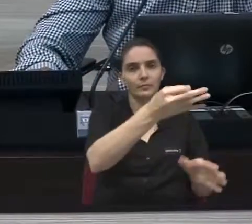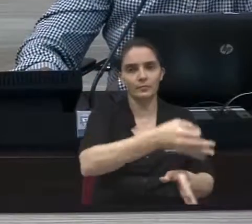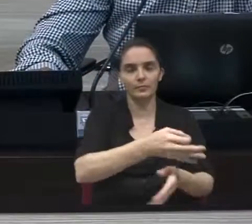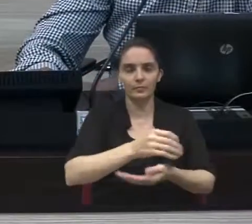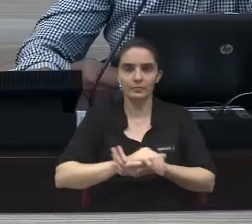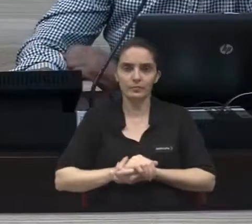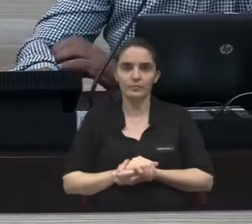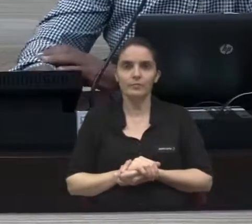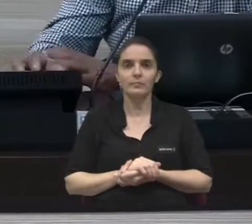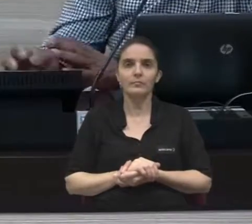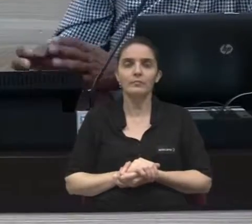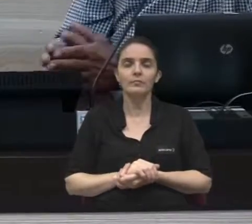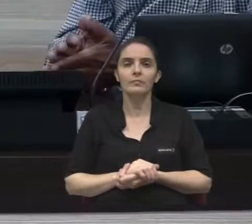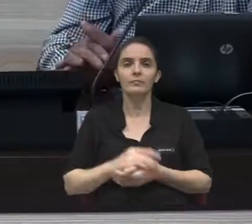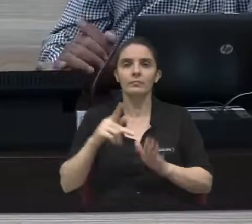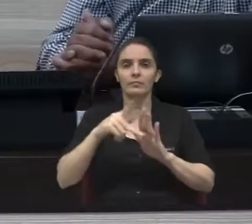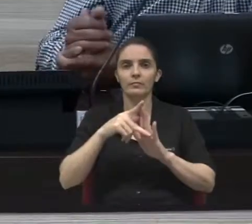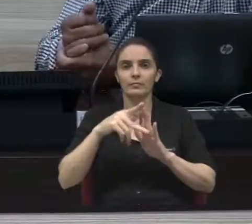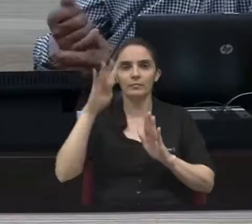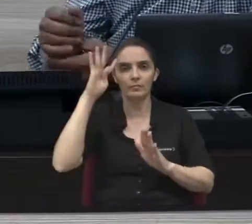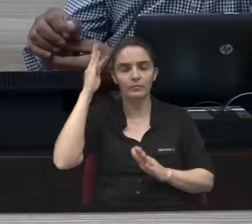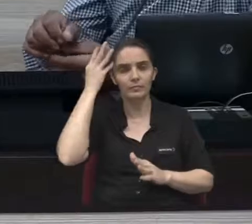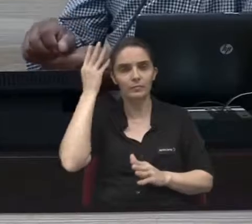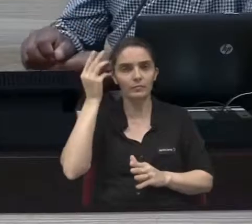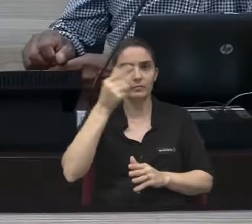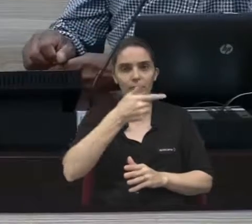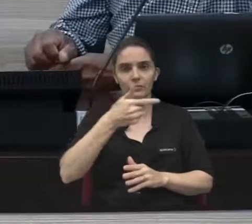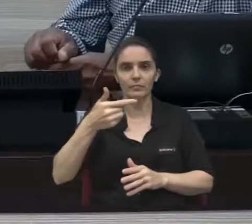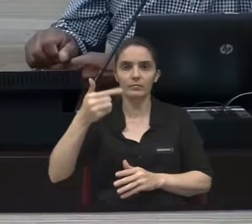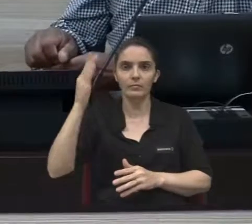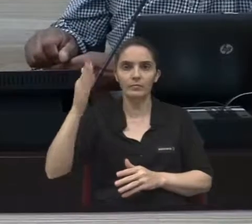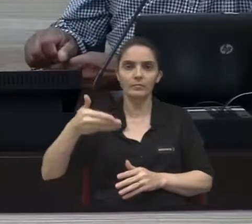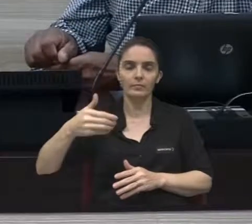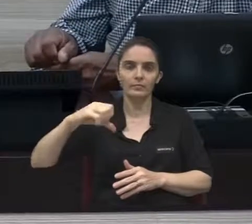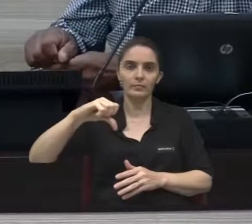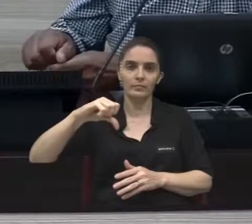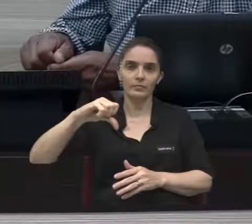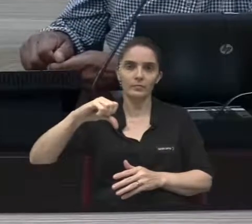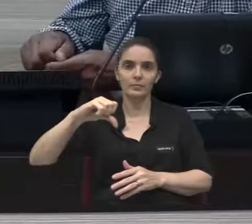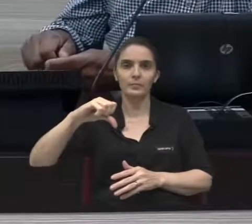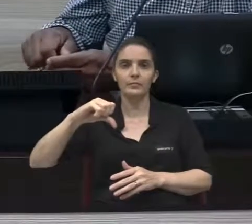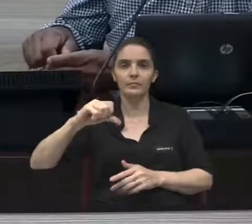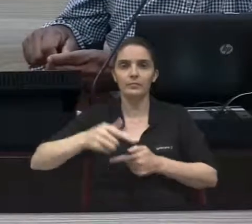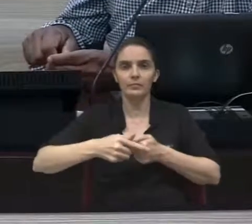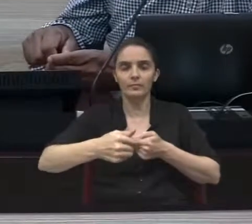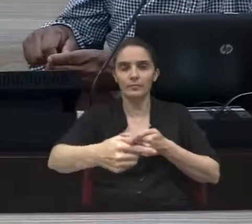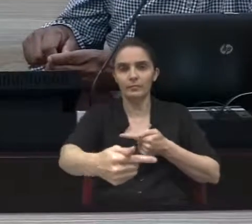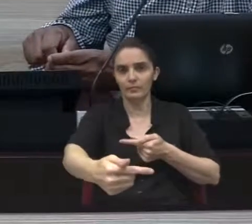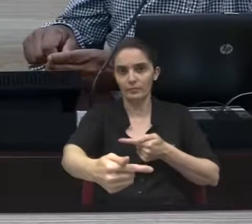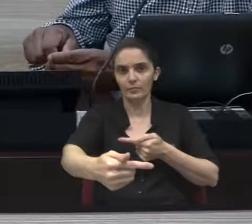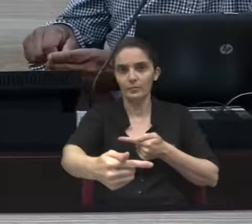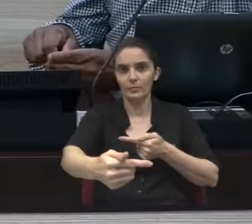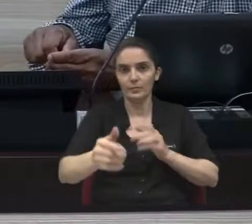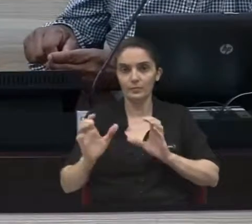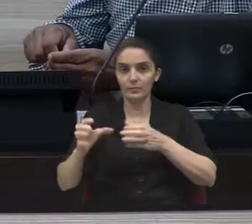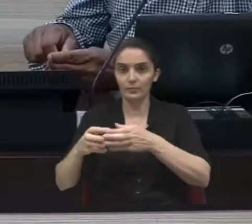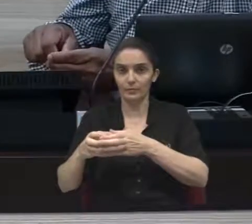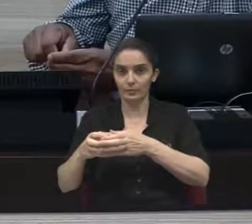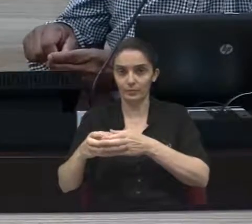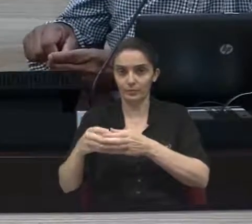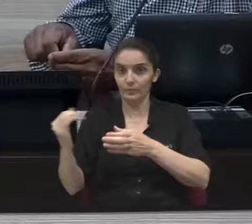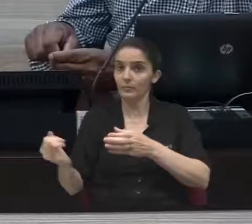comissões. Projeto de resolução número 22/2019 prorroga os trabalhos da Comissão de Assuntos Relevantes,